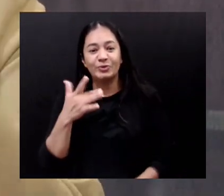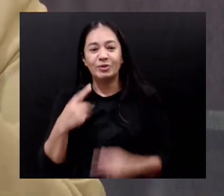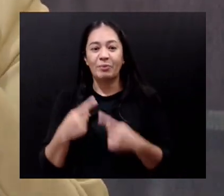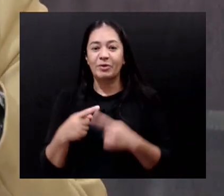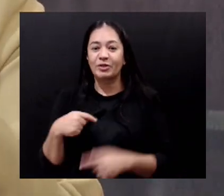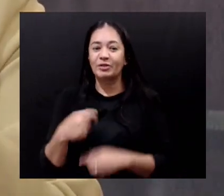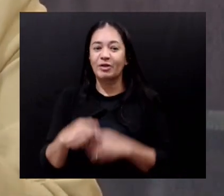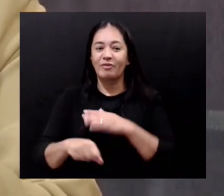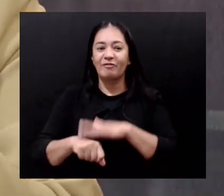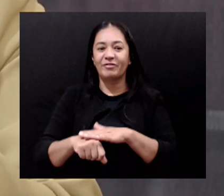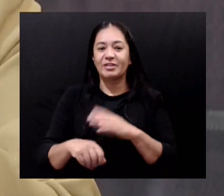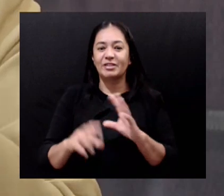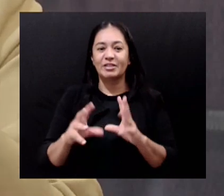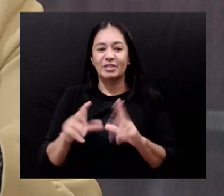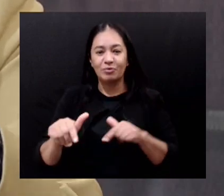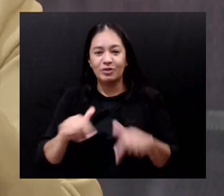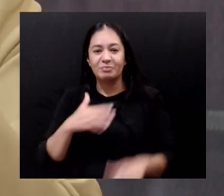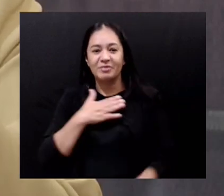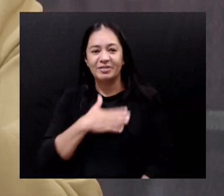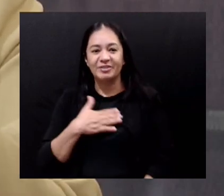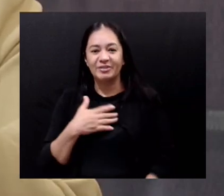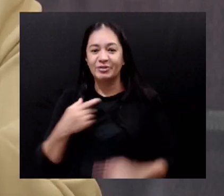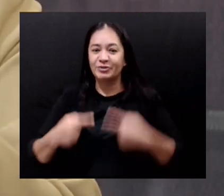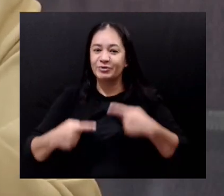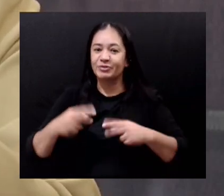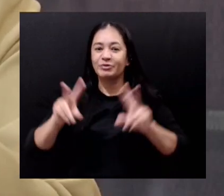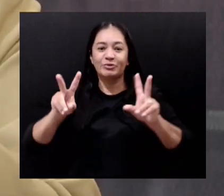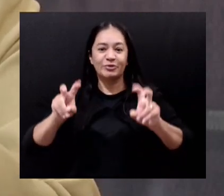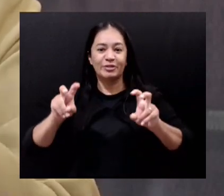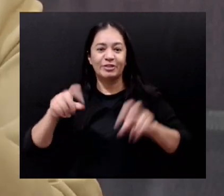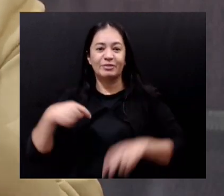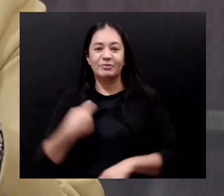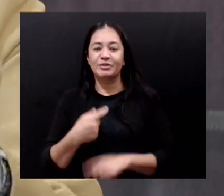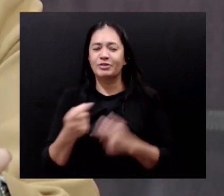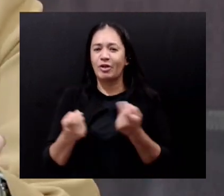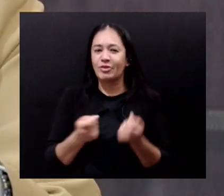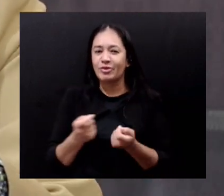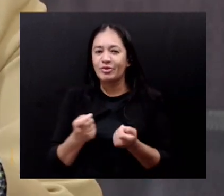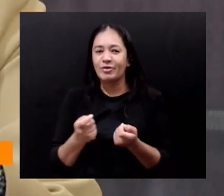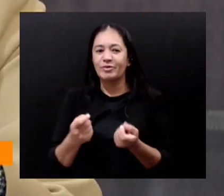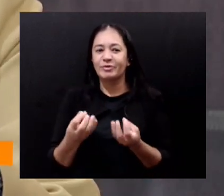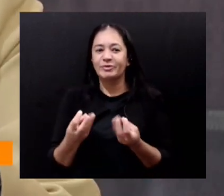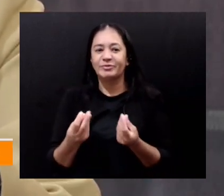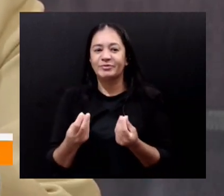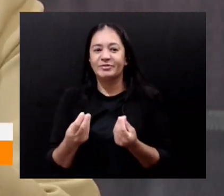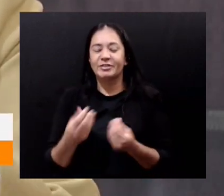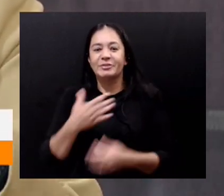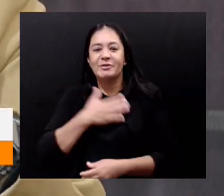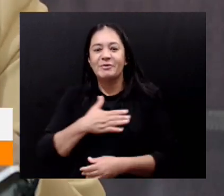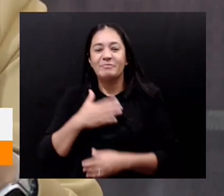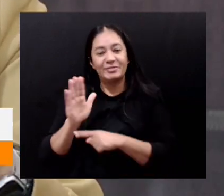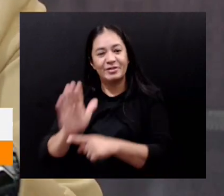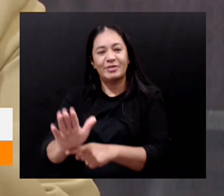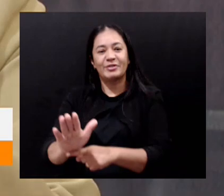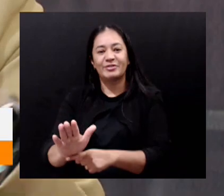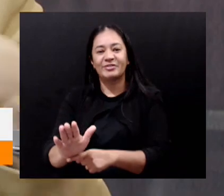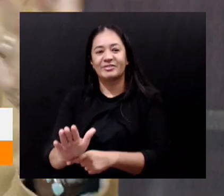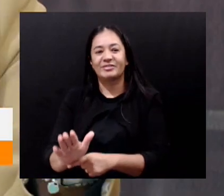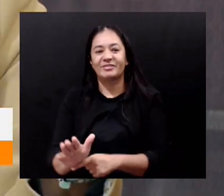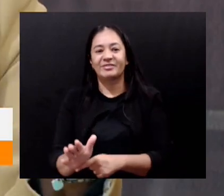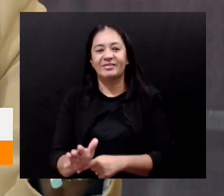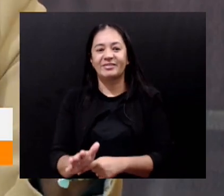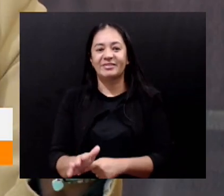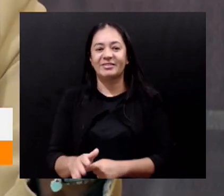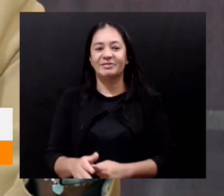nós discutimos um assunto que dominamos e que nos dá prazer ajudar as pessoas, não é, a alcançar um sonho,